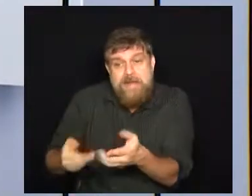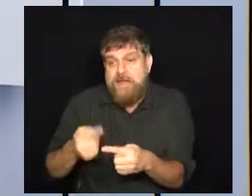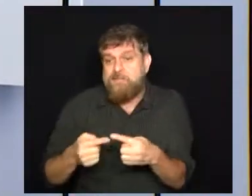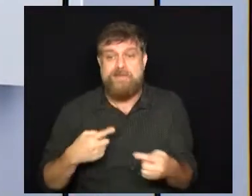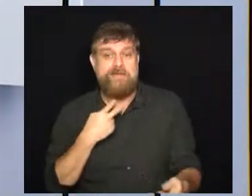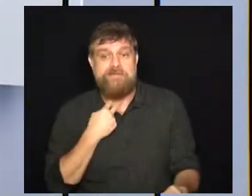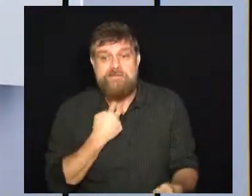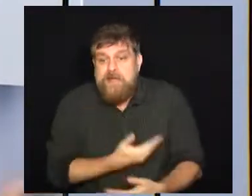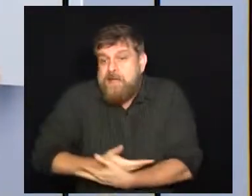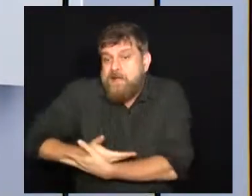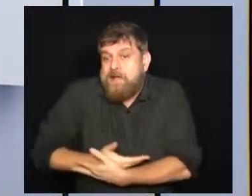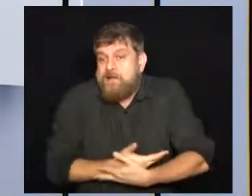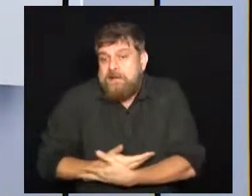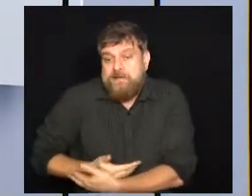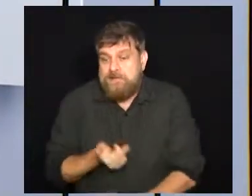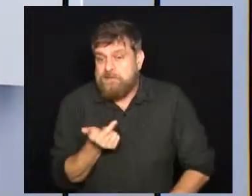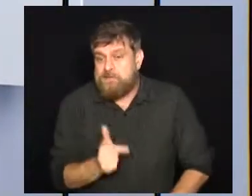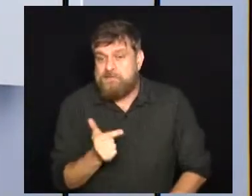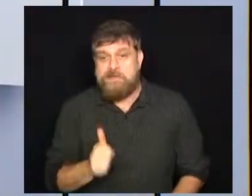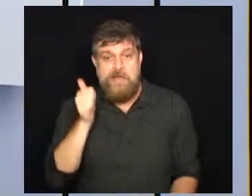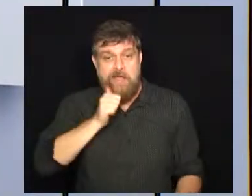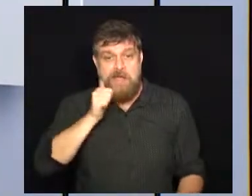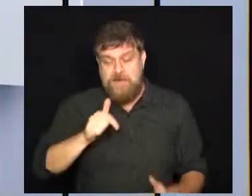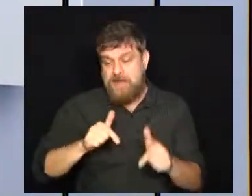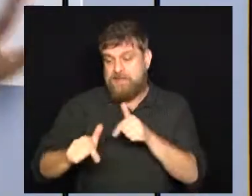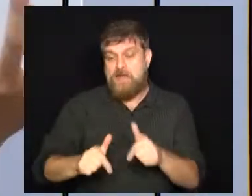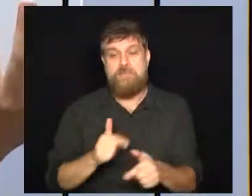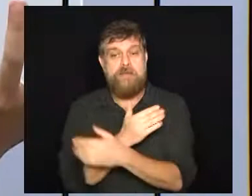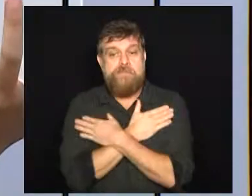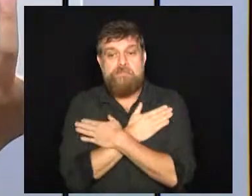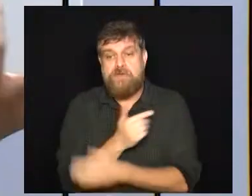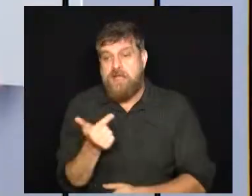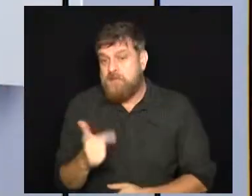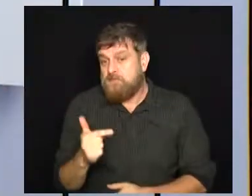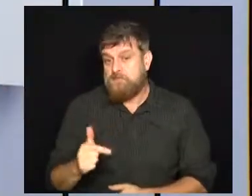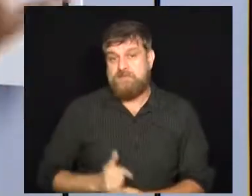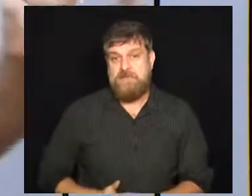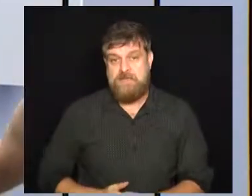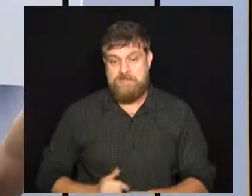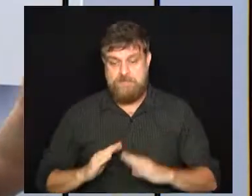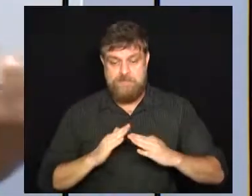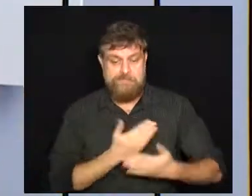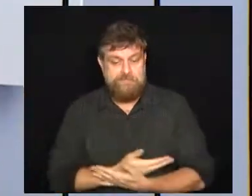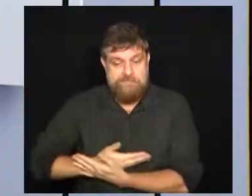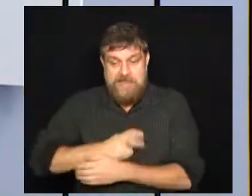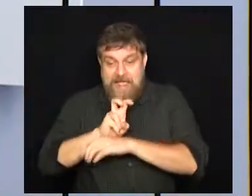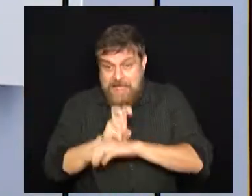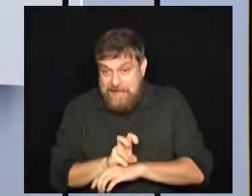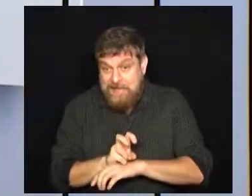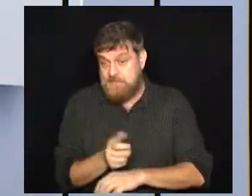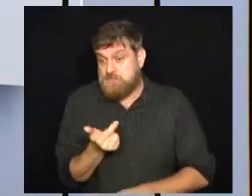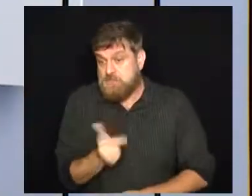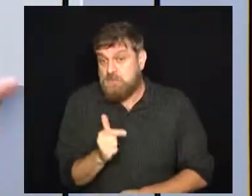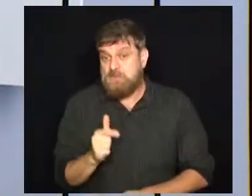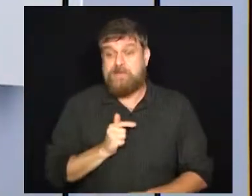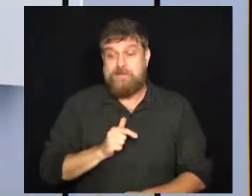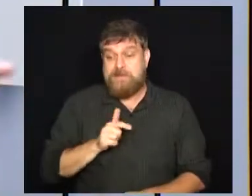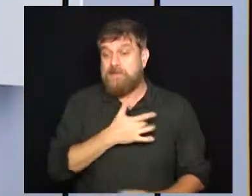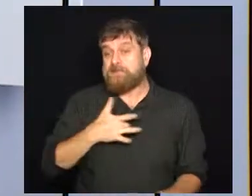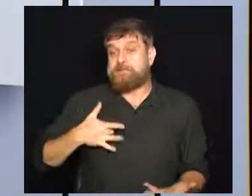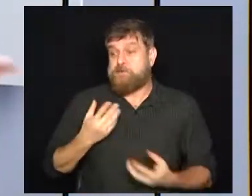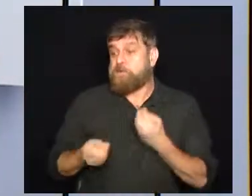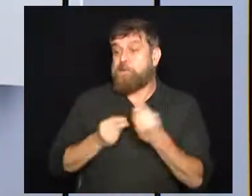vaga na creche. E uma mulher sem emprego, com filhos, sem vaga em creche, sem atendimento na rede de saúde, qual é